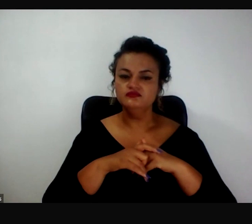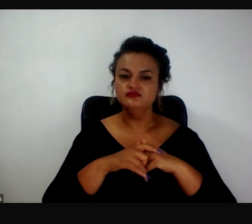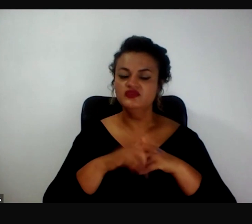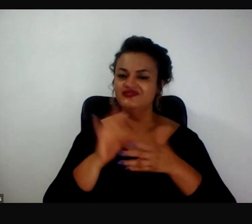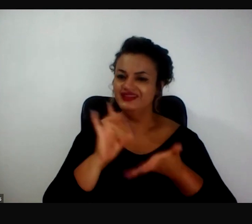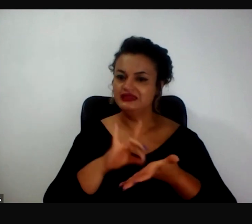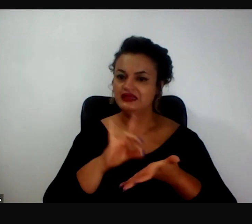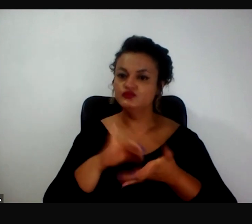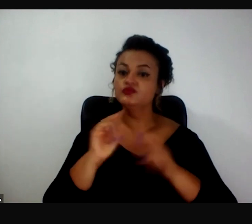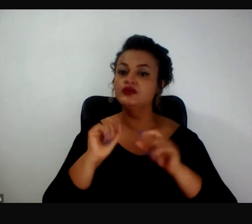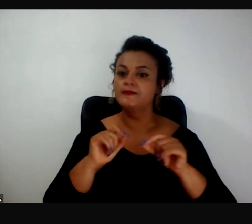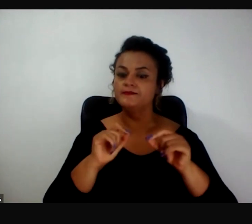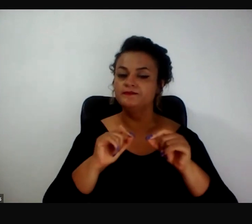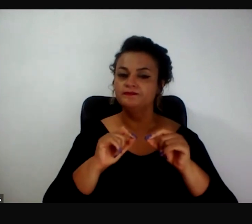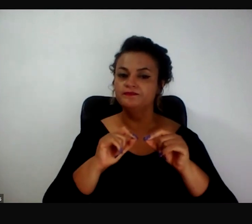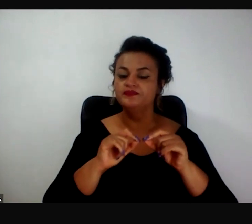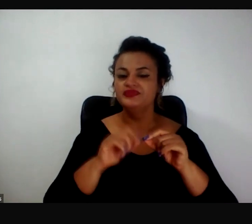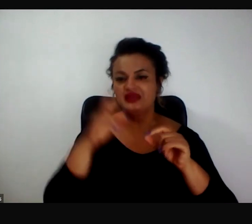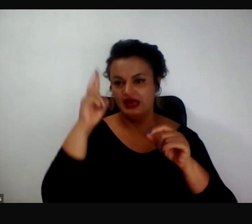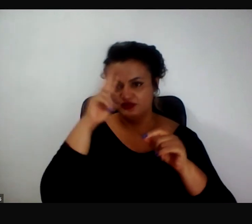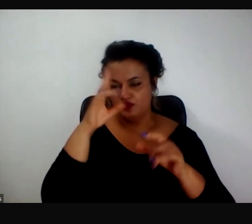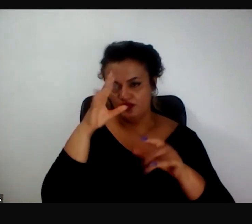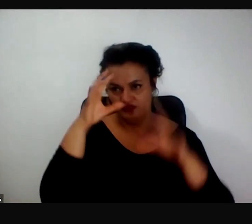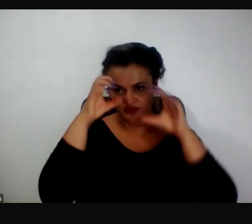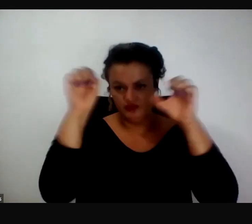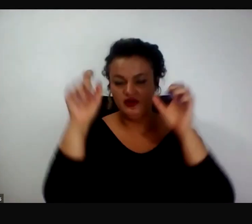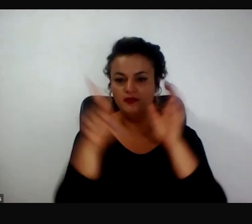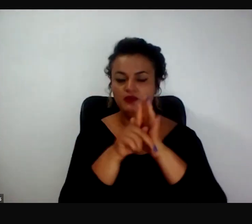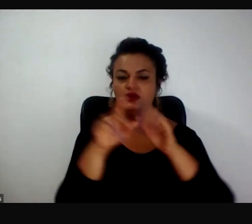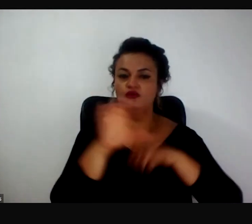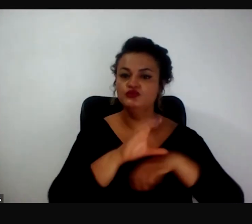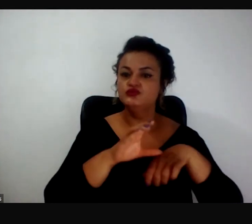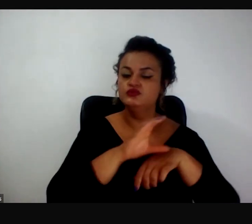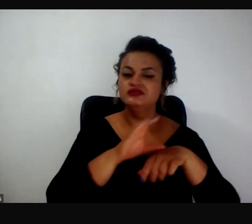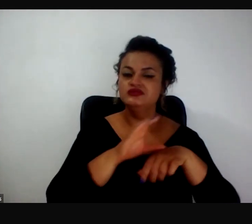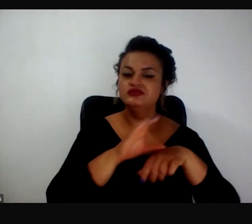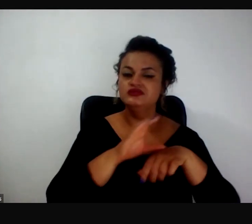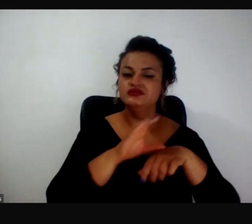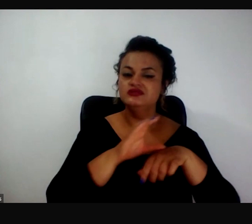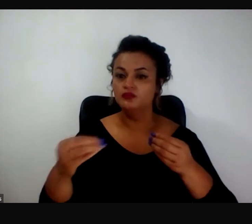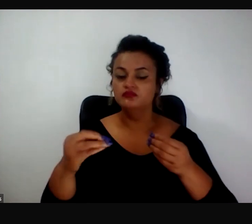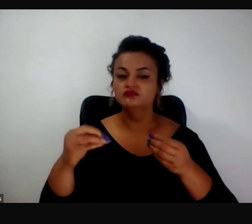que na história do Tribunal Constitucional tivemos uma